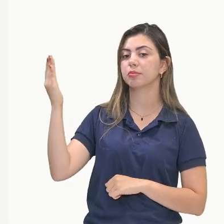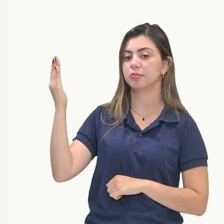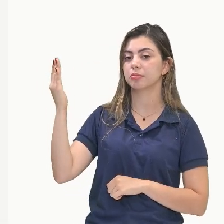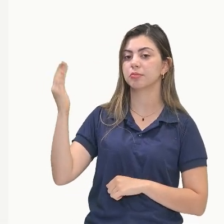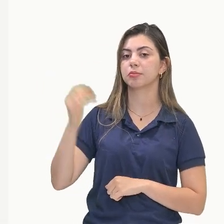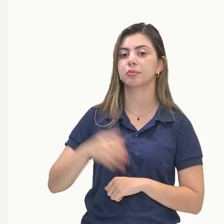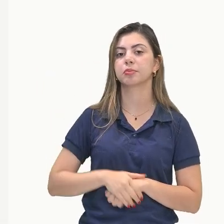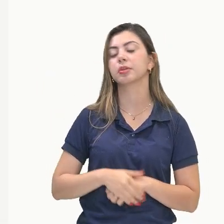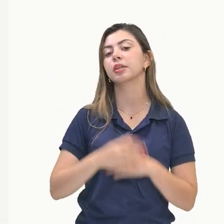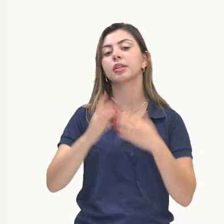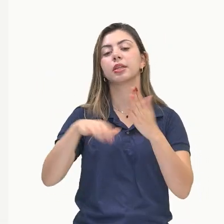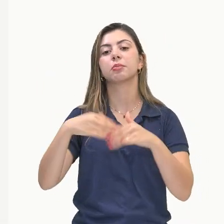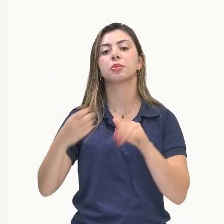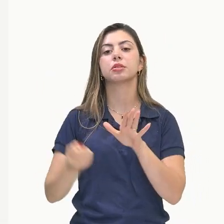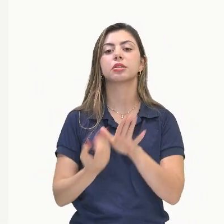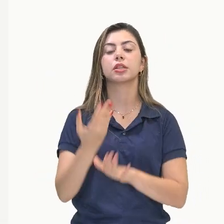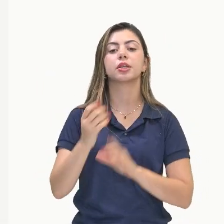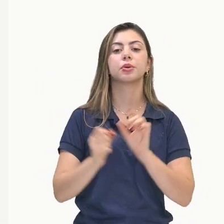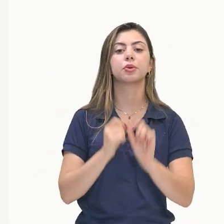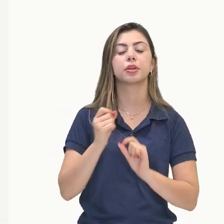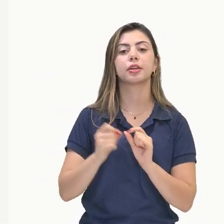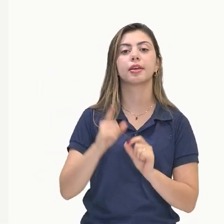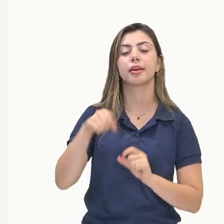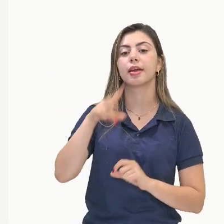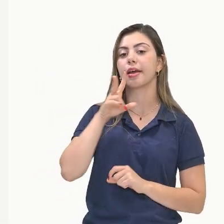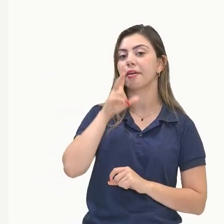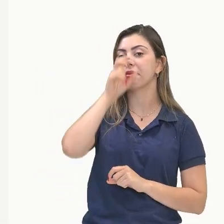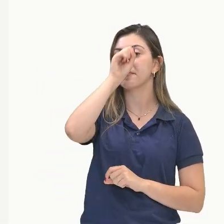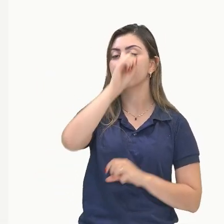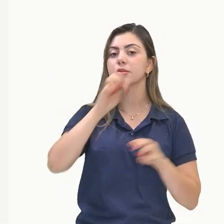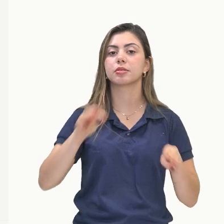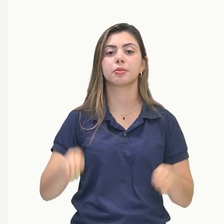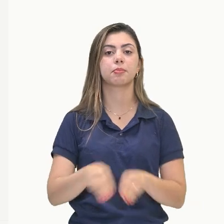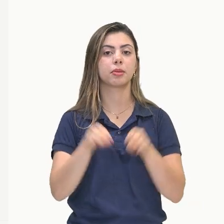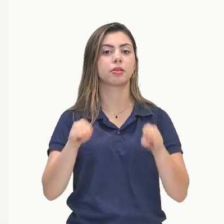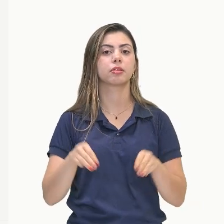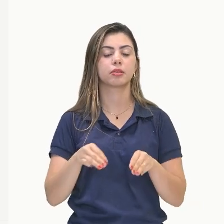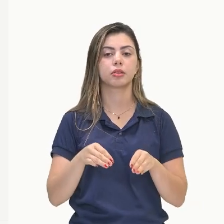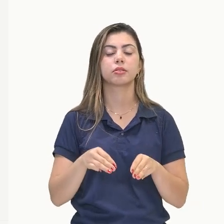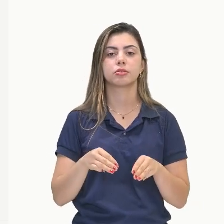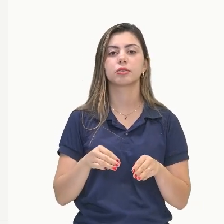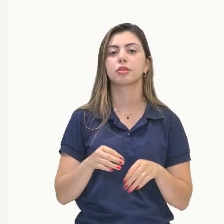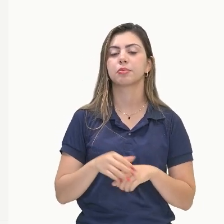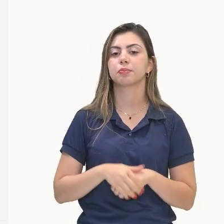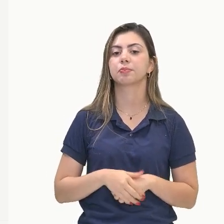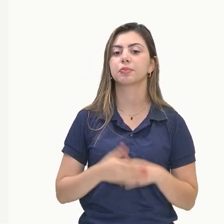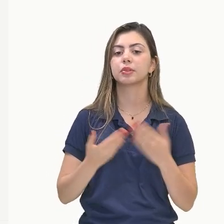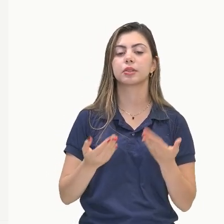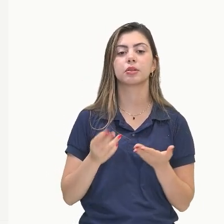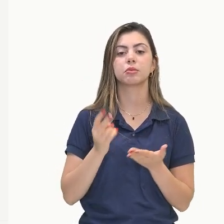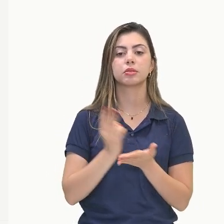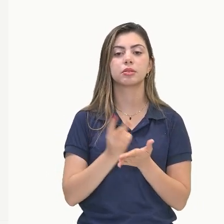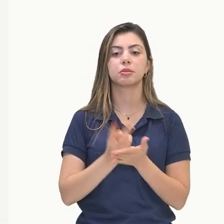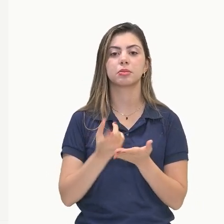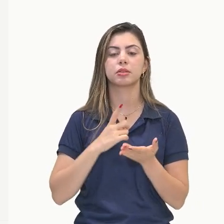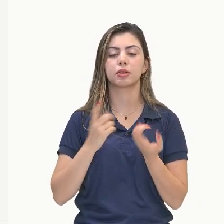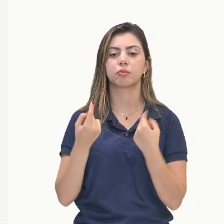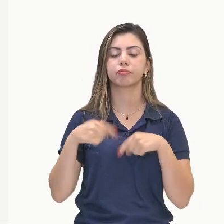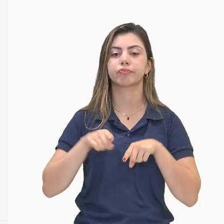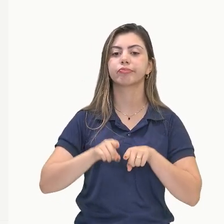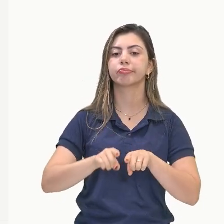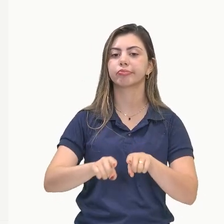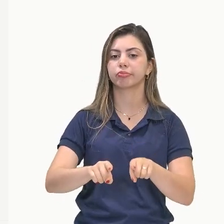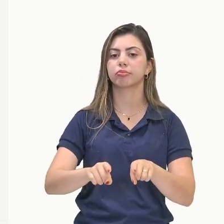nessa situação aquilo que a gente chama de força magnética, que é sempre perpendicular ao plano onde estão os